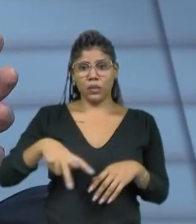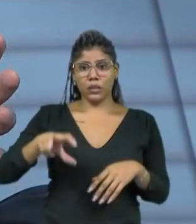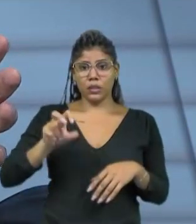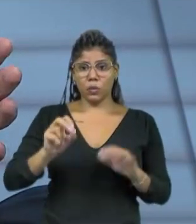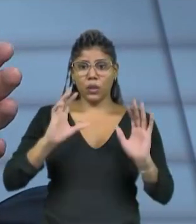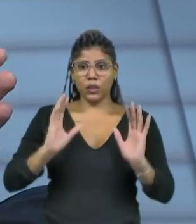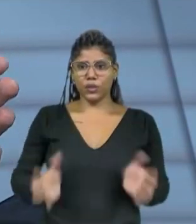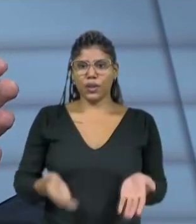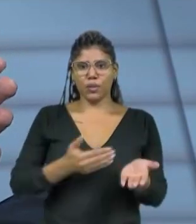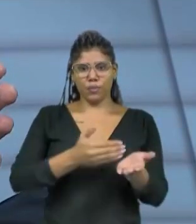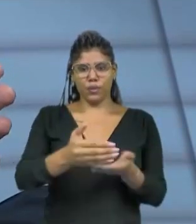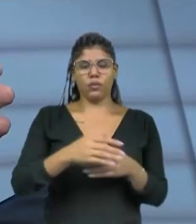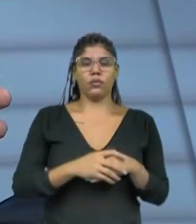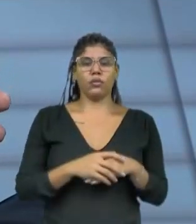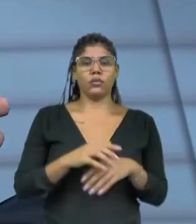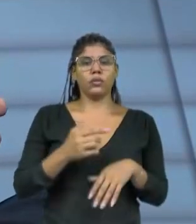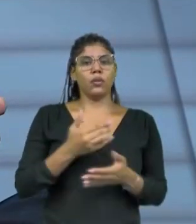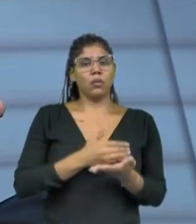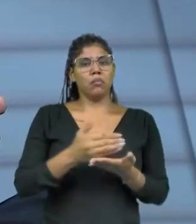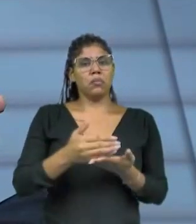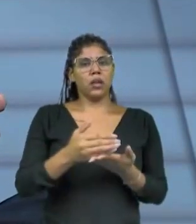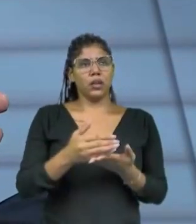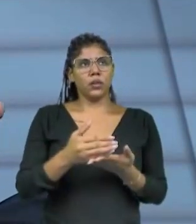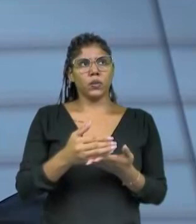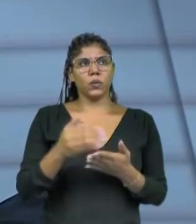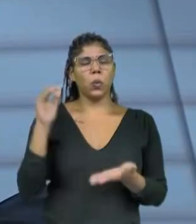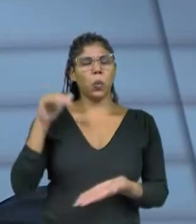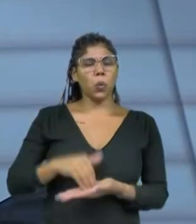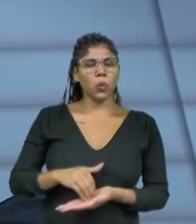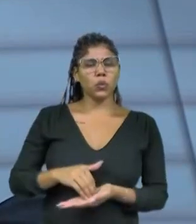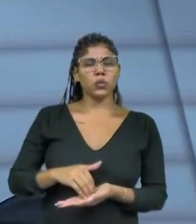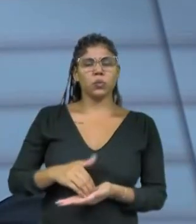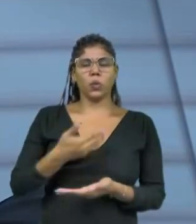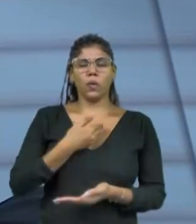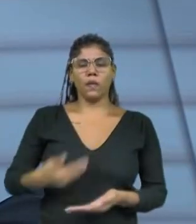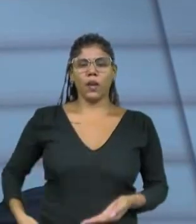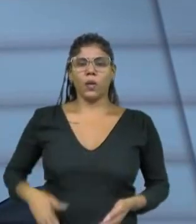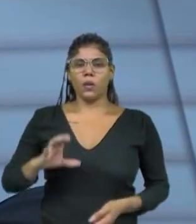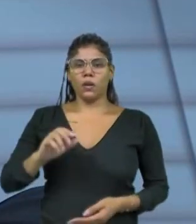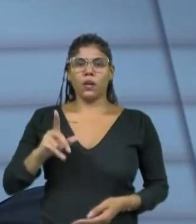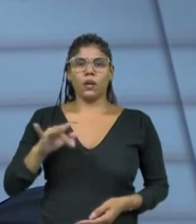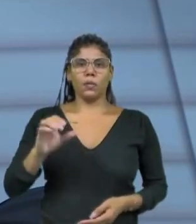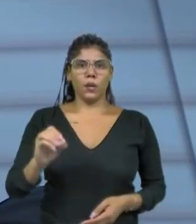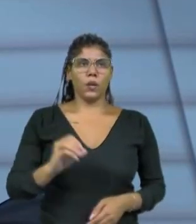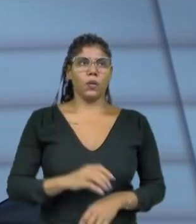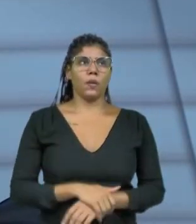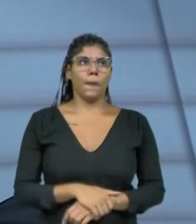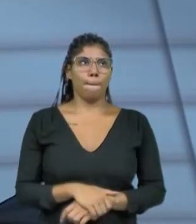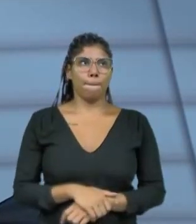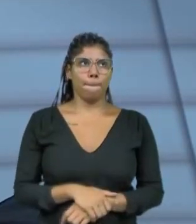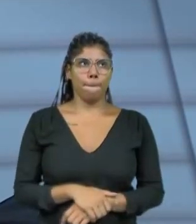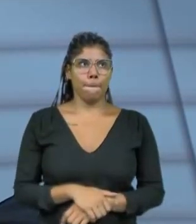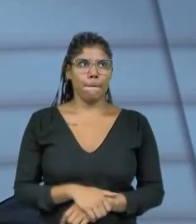algum tempo. Já no começo do último governo do Camilo, que virou depois de Camilo Isolda, né?